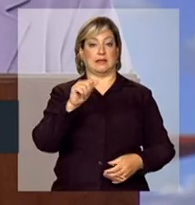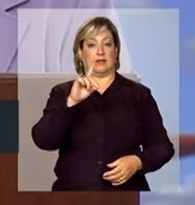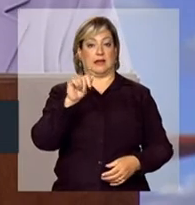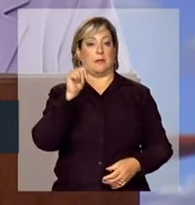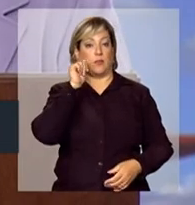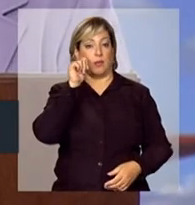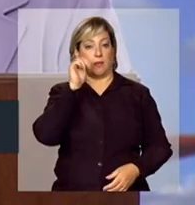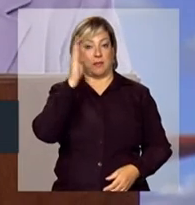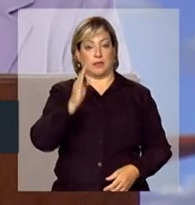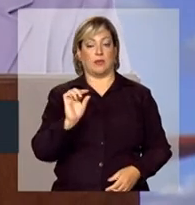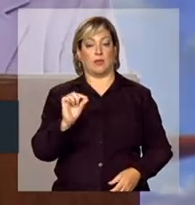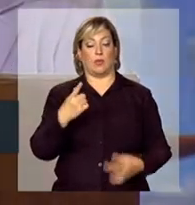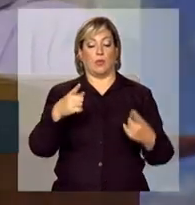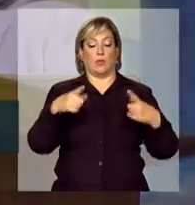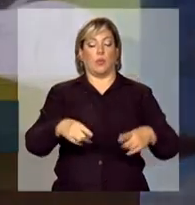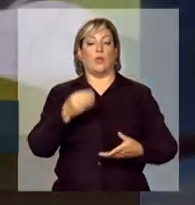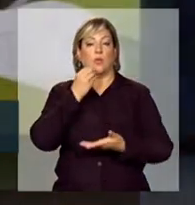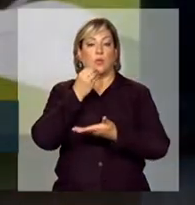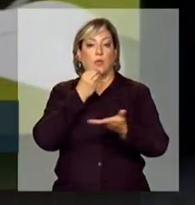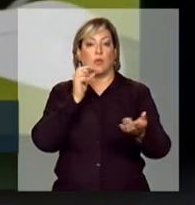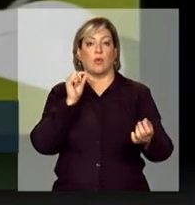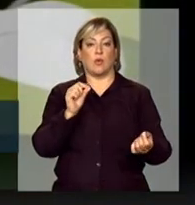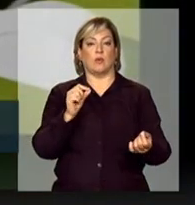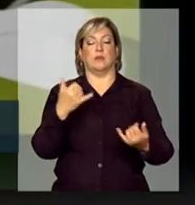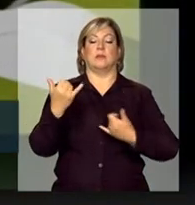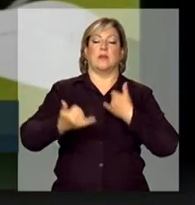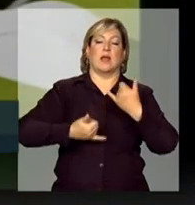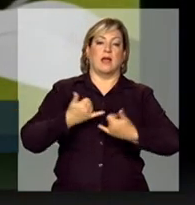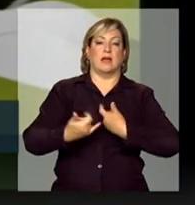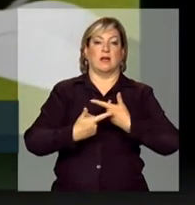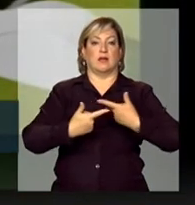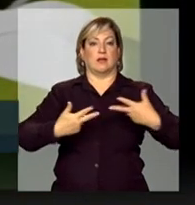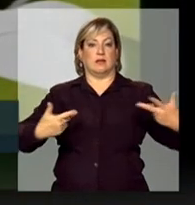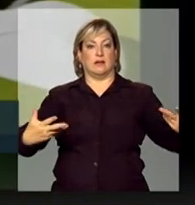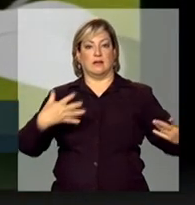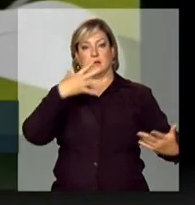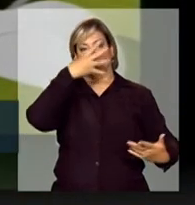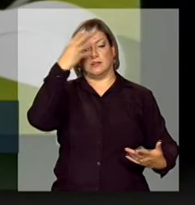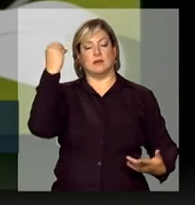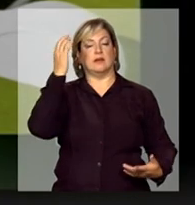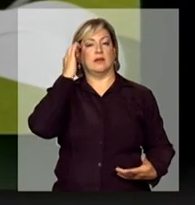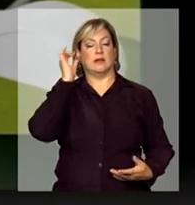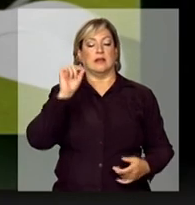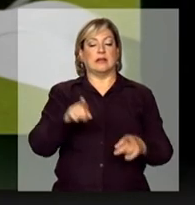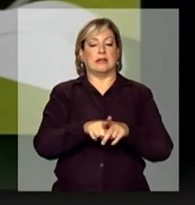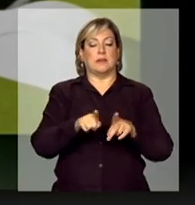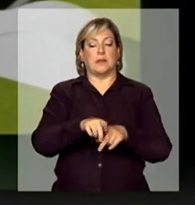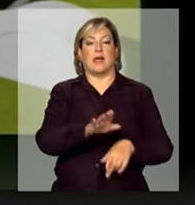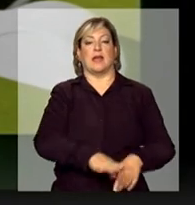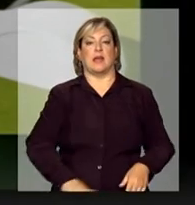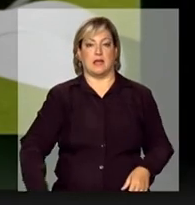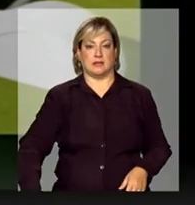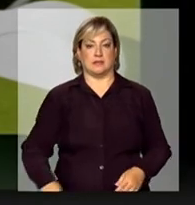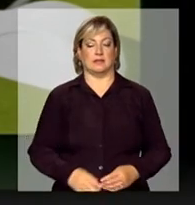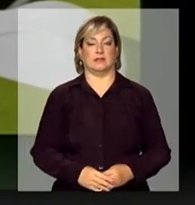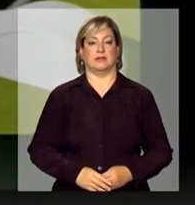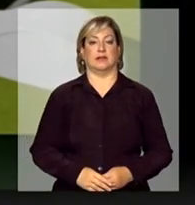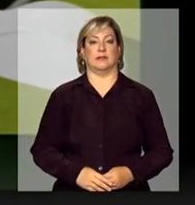um espaço de recreação e brinquedoteca para as crianças